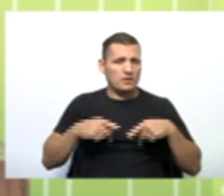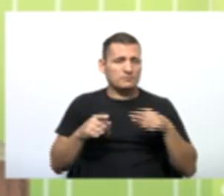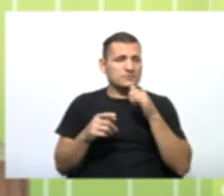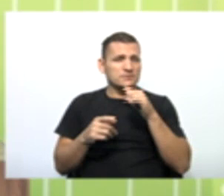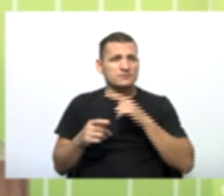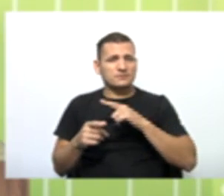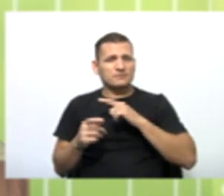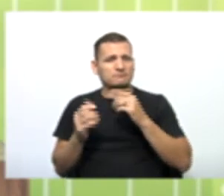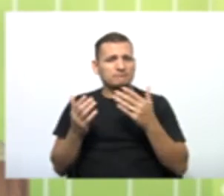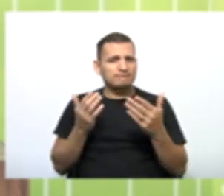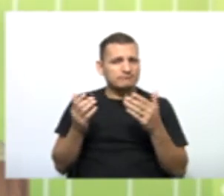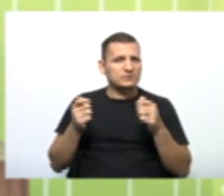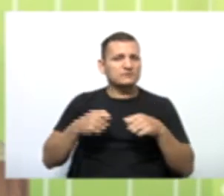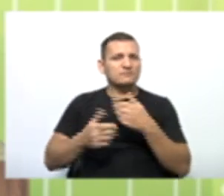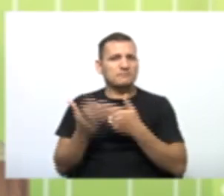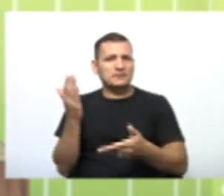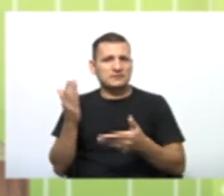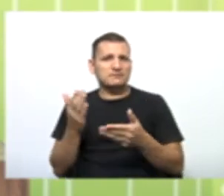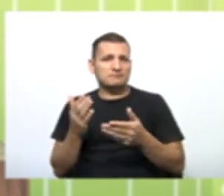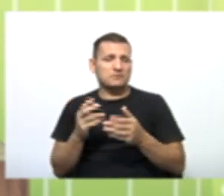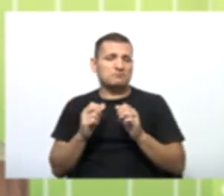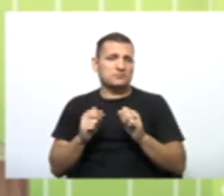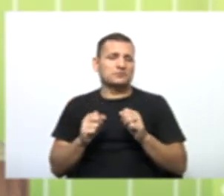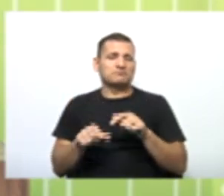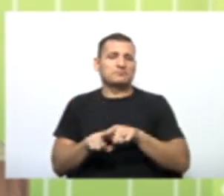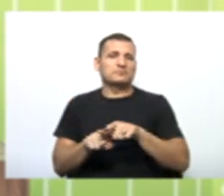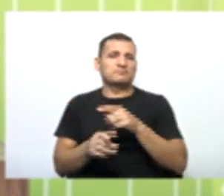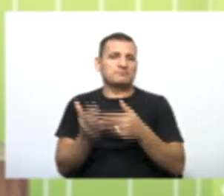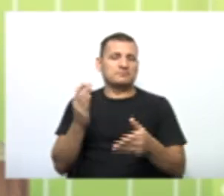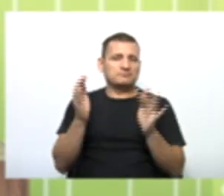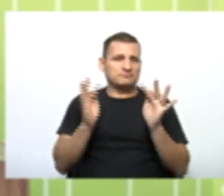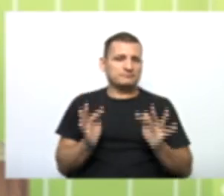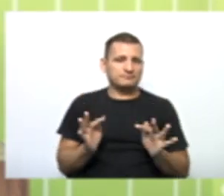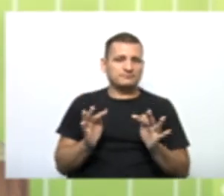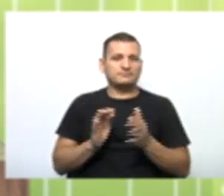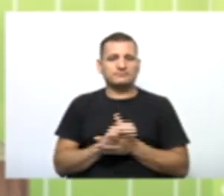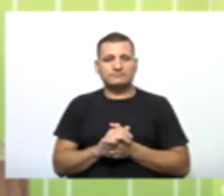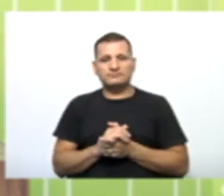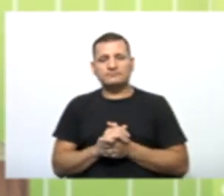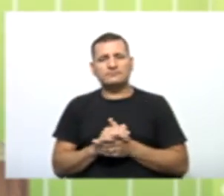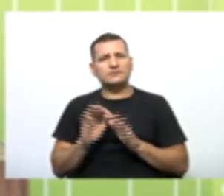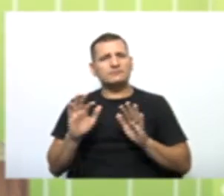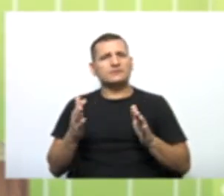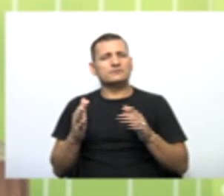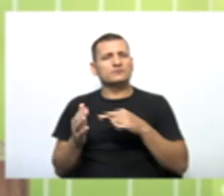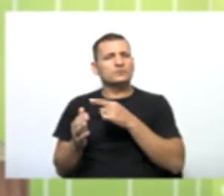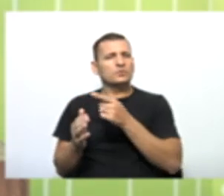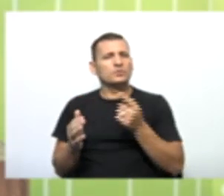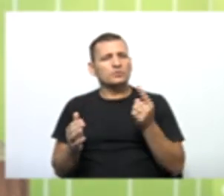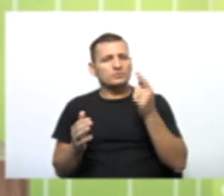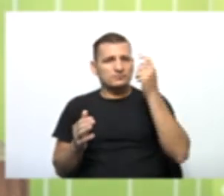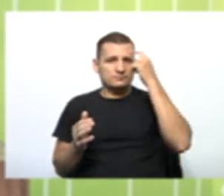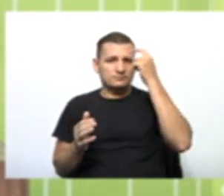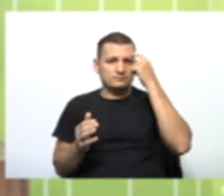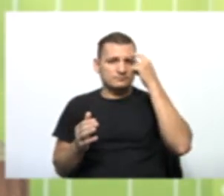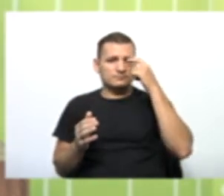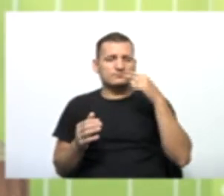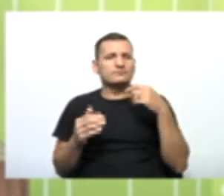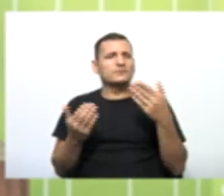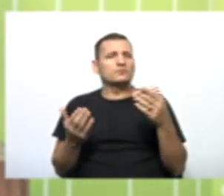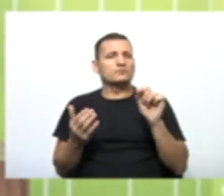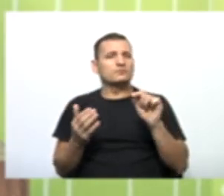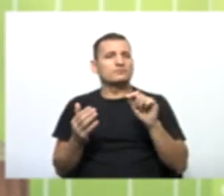perdê-las, pode acabar perdendo também o que é a felicidade. Mas aí fica para a gente. O que seria então